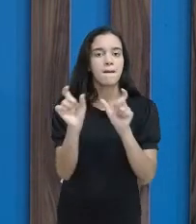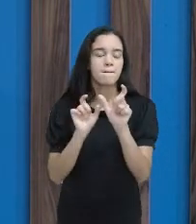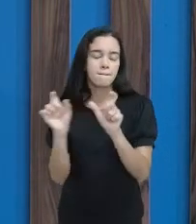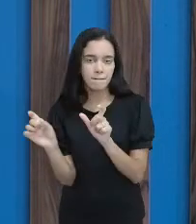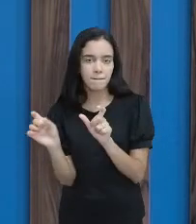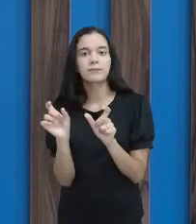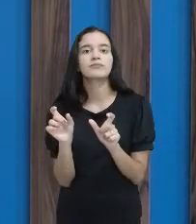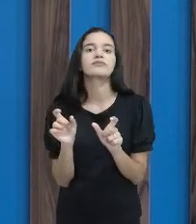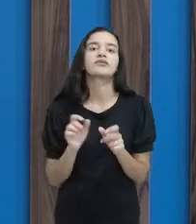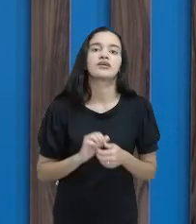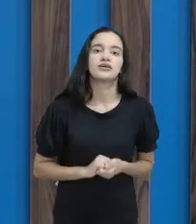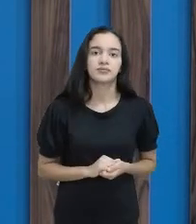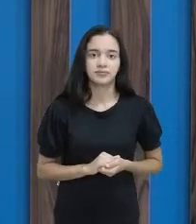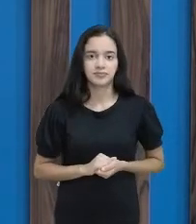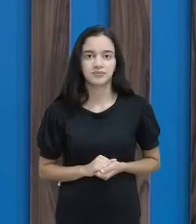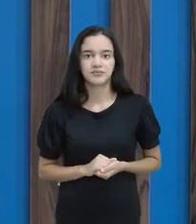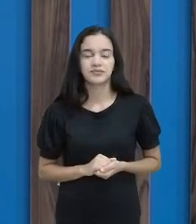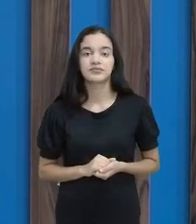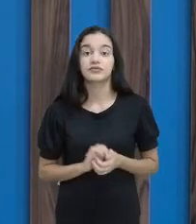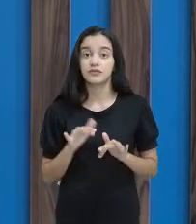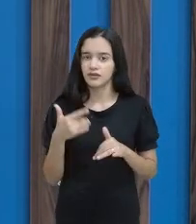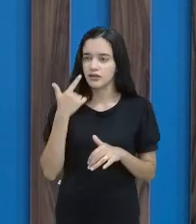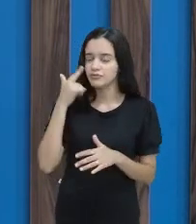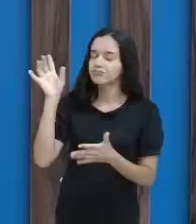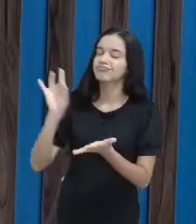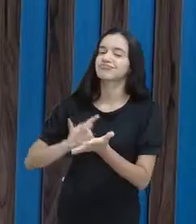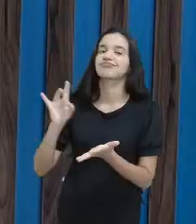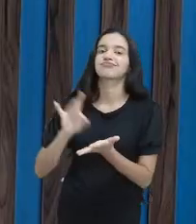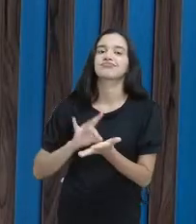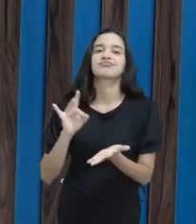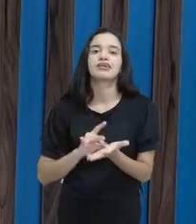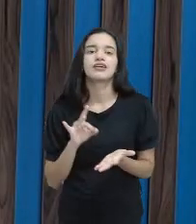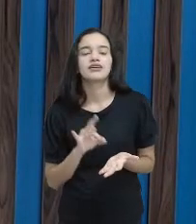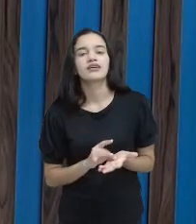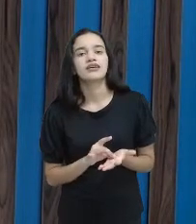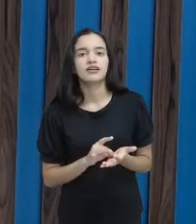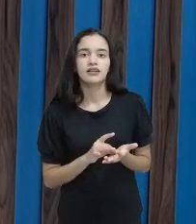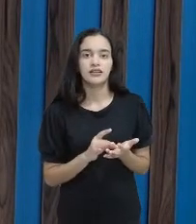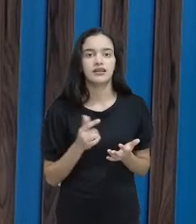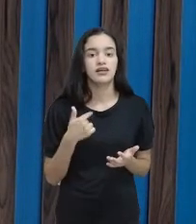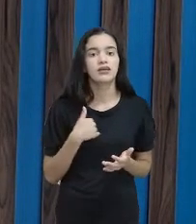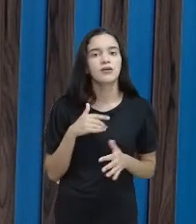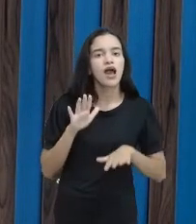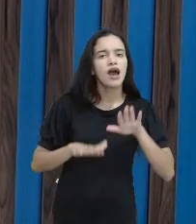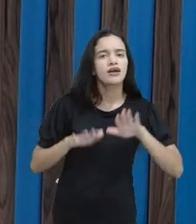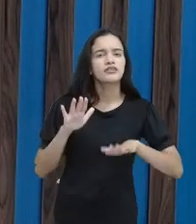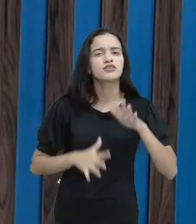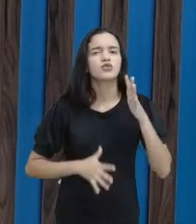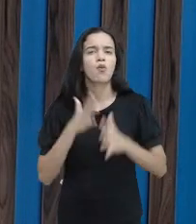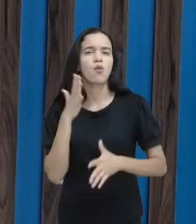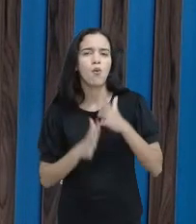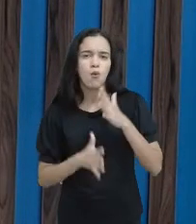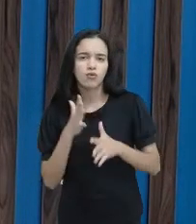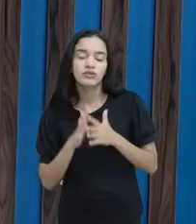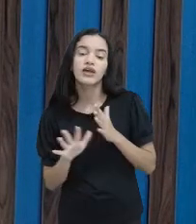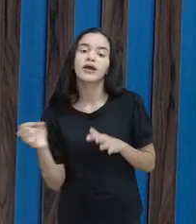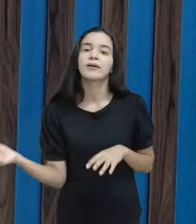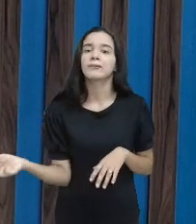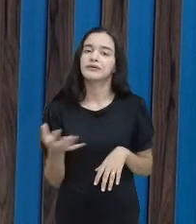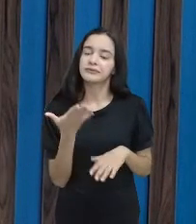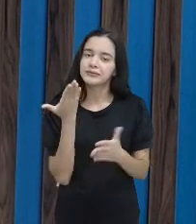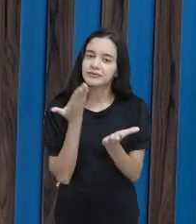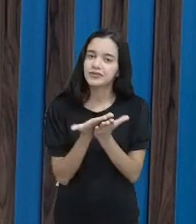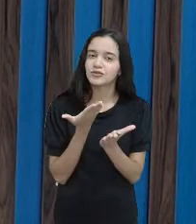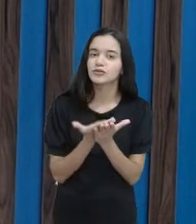origem latina. Não é isso, Carol? É verdade, prof. E aí até, às vezes, a gente confunde. Eu, quando eu era mais nova, que estava